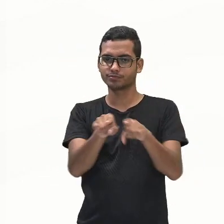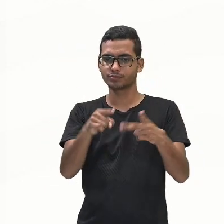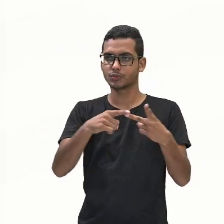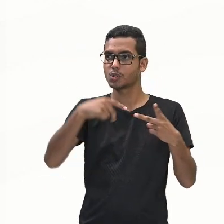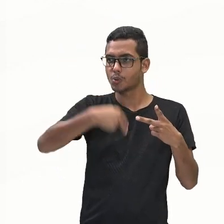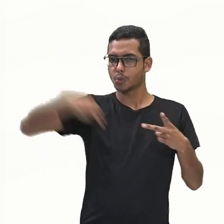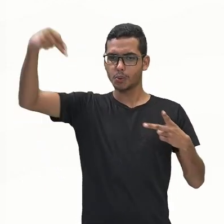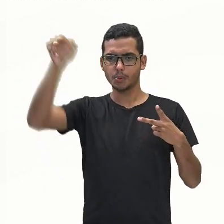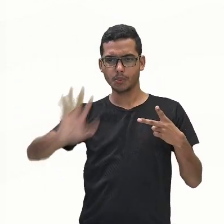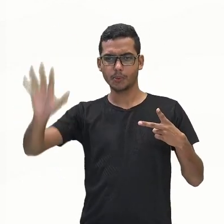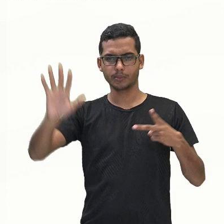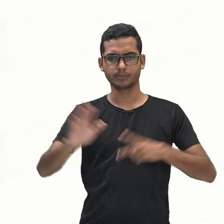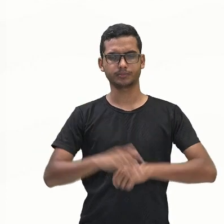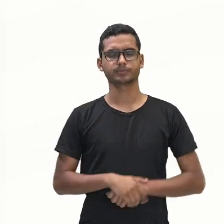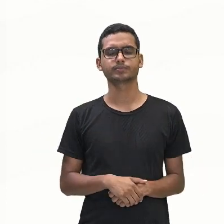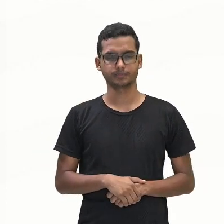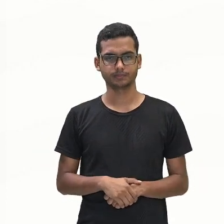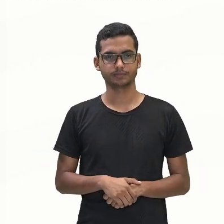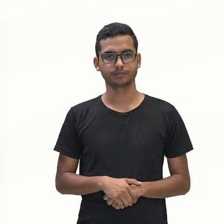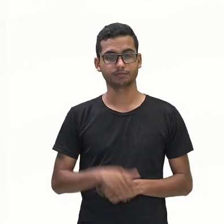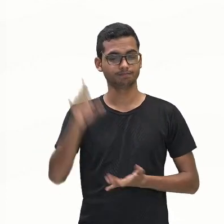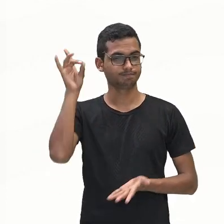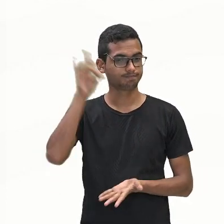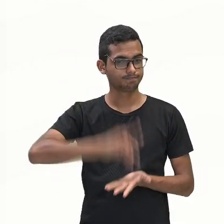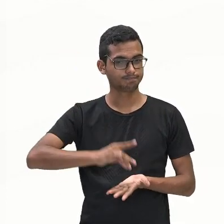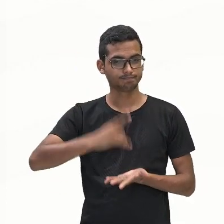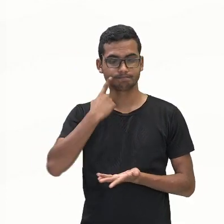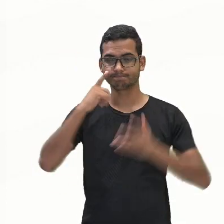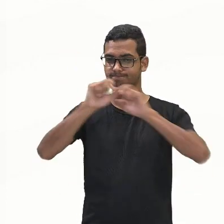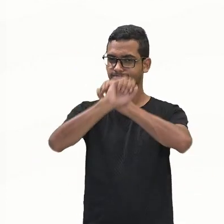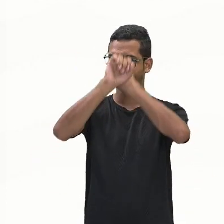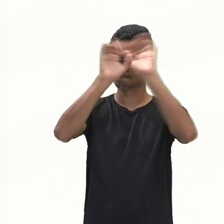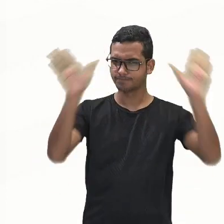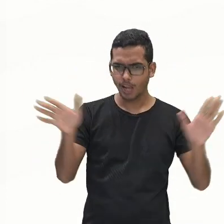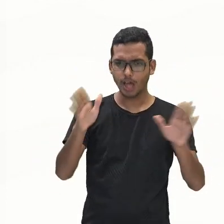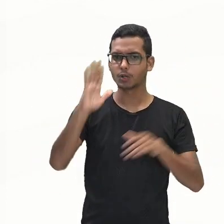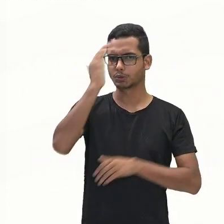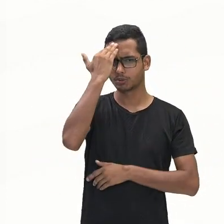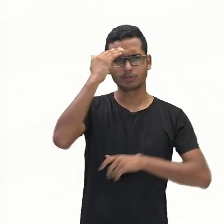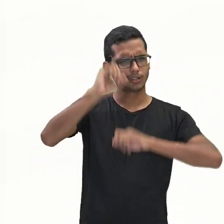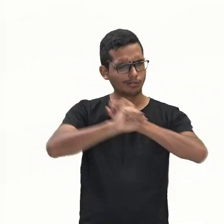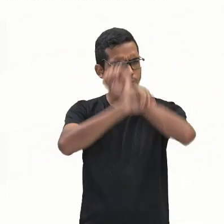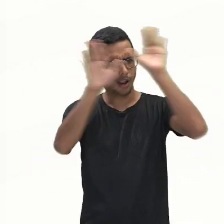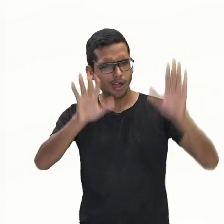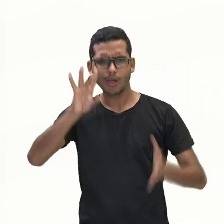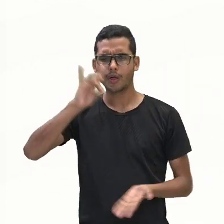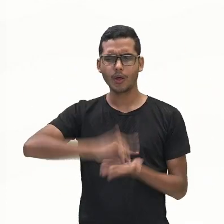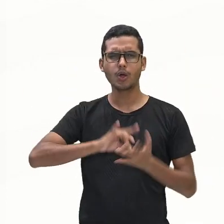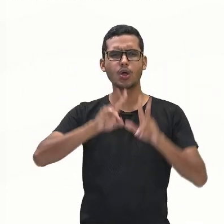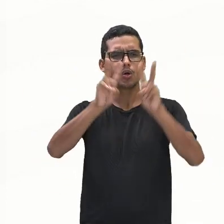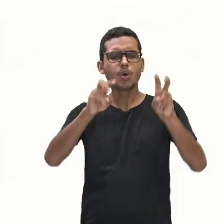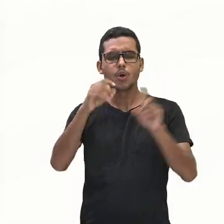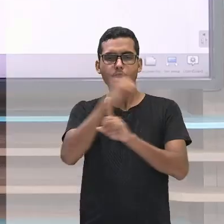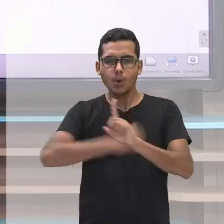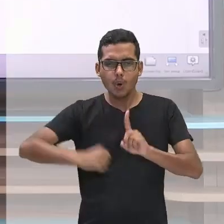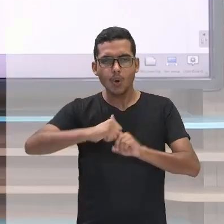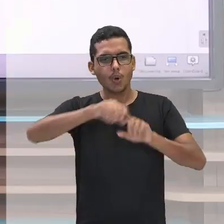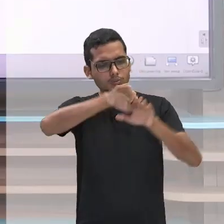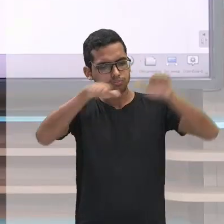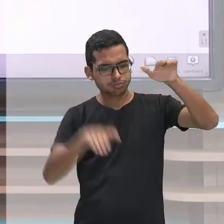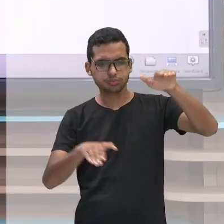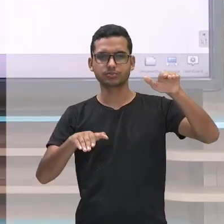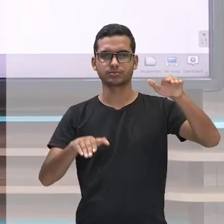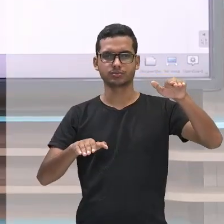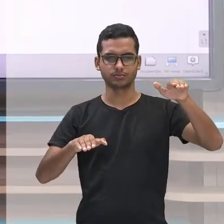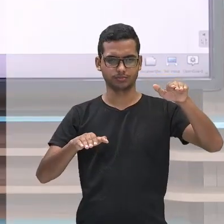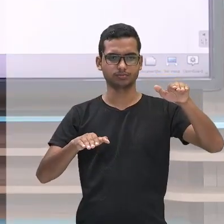nordeste. Então, fica bem explícito aí para a gente, né, a questão dessas desigualdades sociais. Peguei